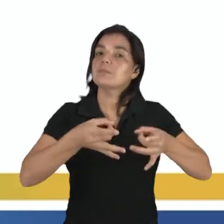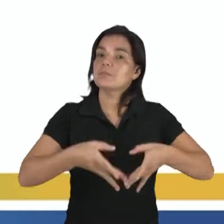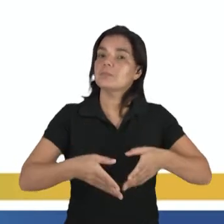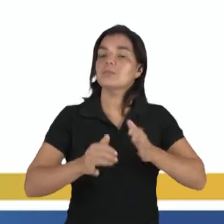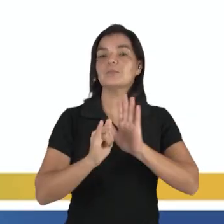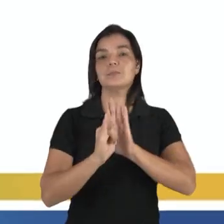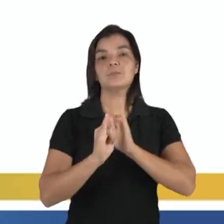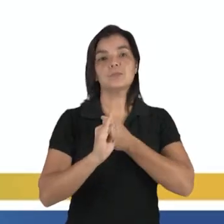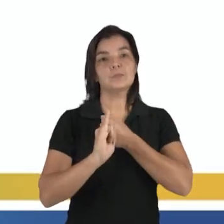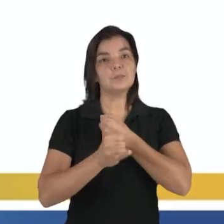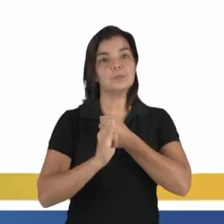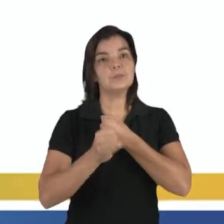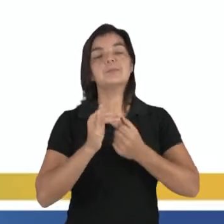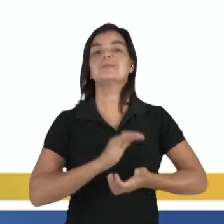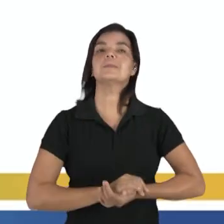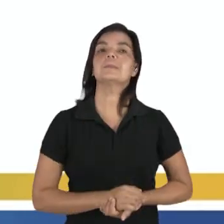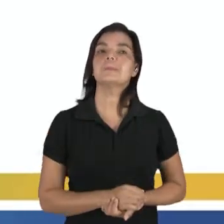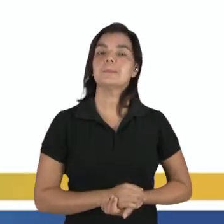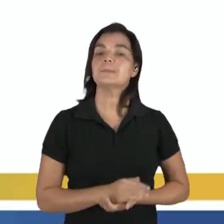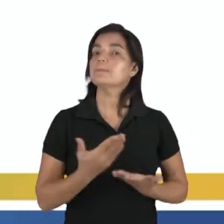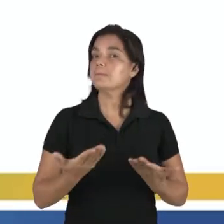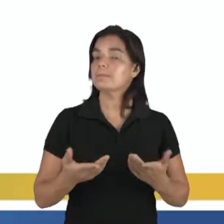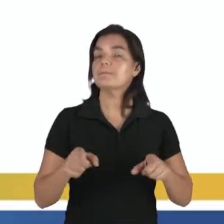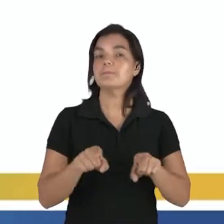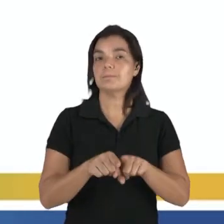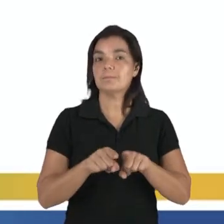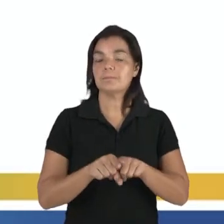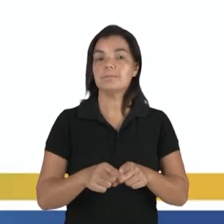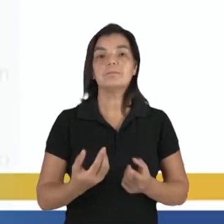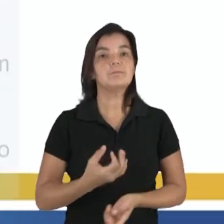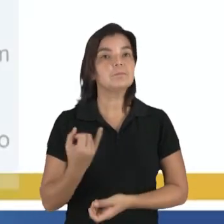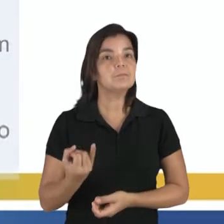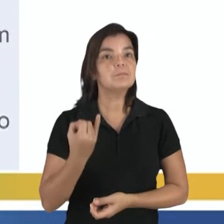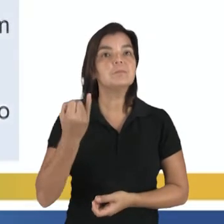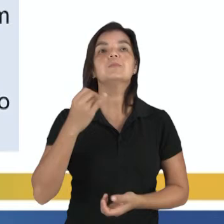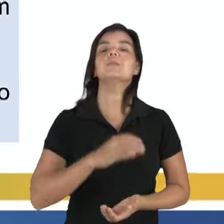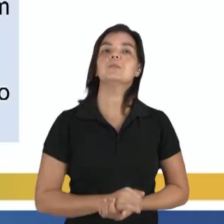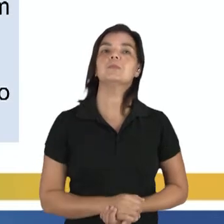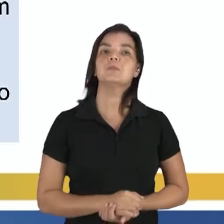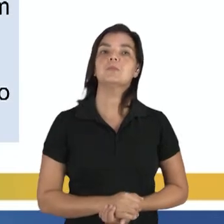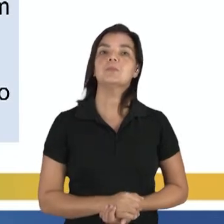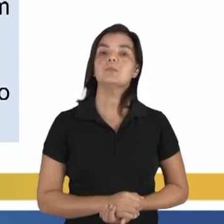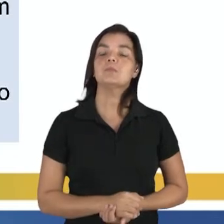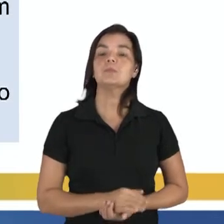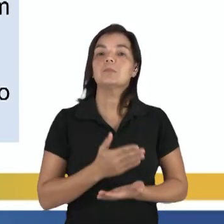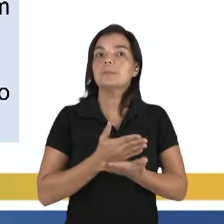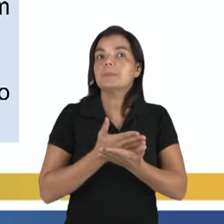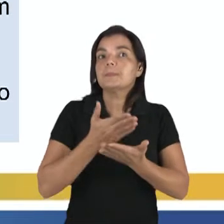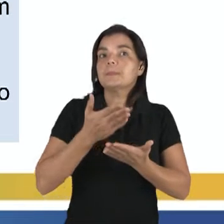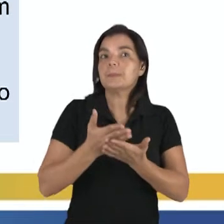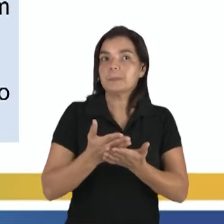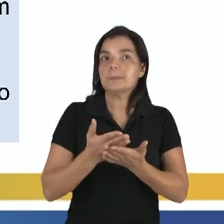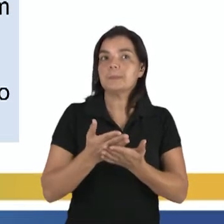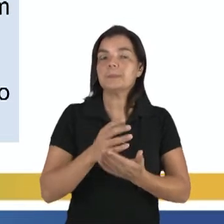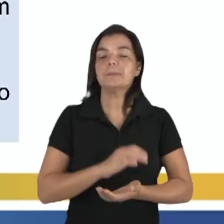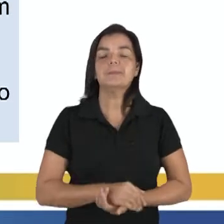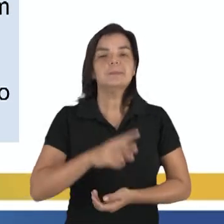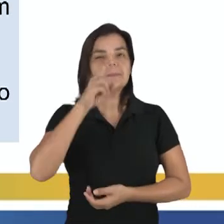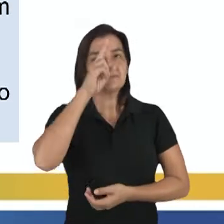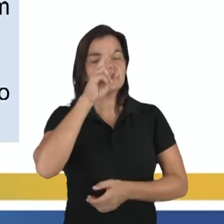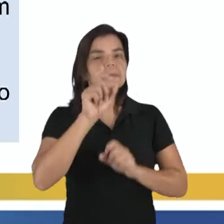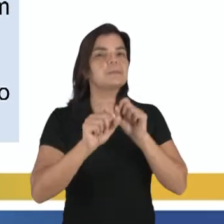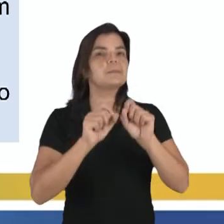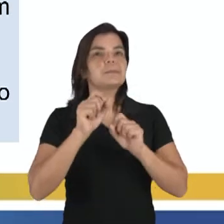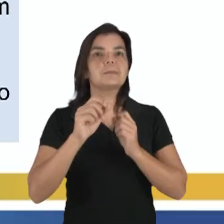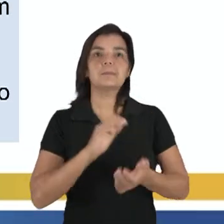produzir o que seria sua última crônica, o que seria sua obra-prima. A situação inicial, vamos só relembrar o